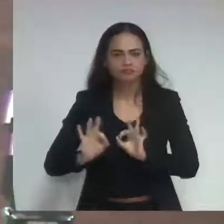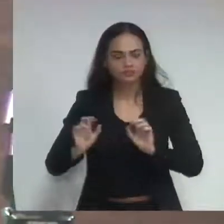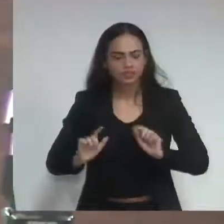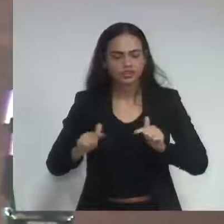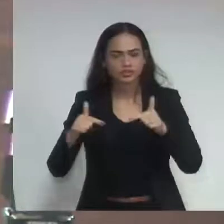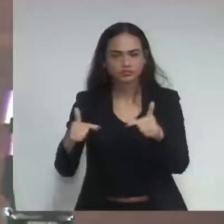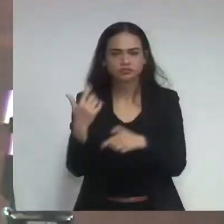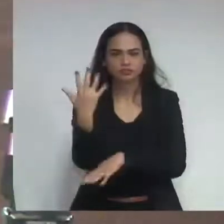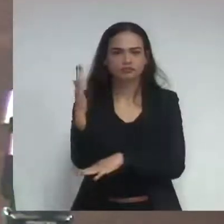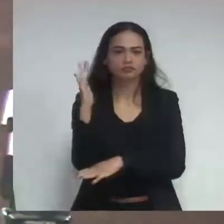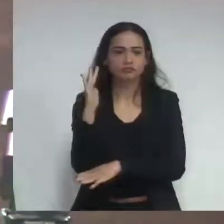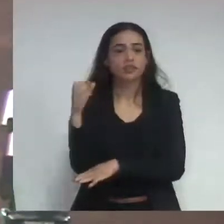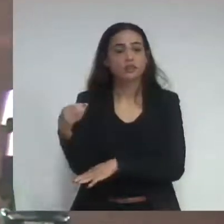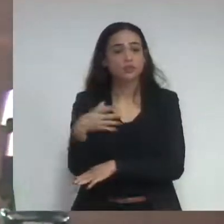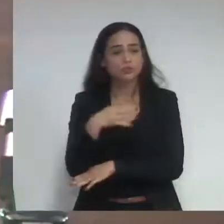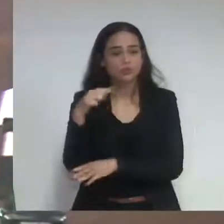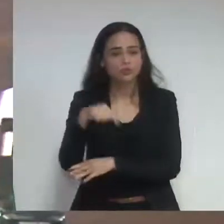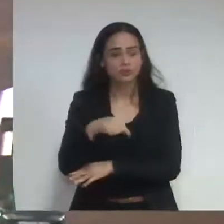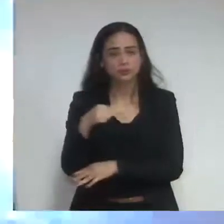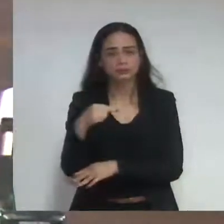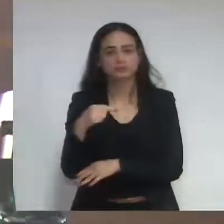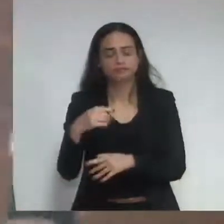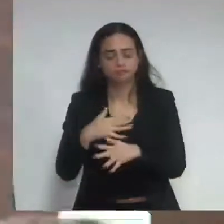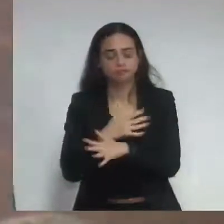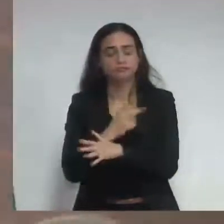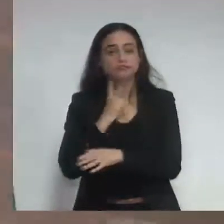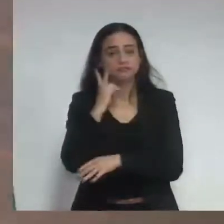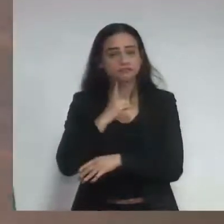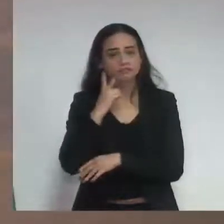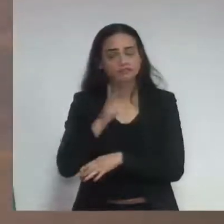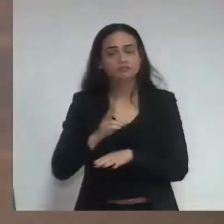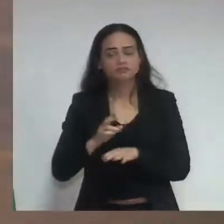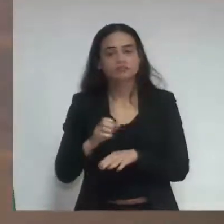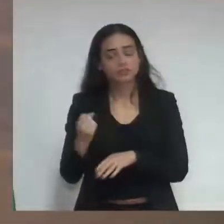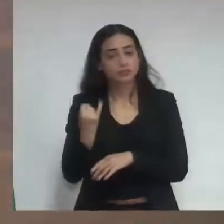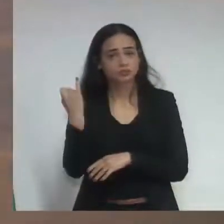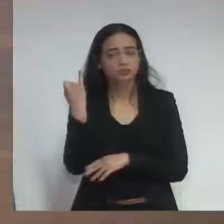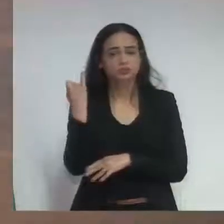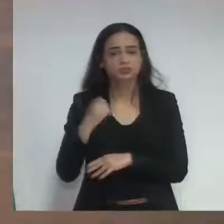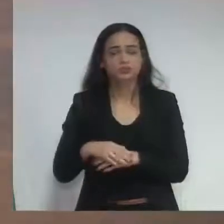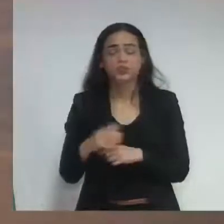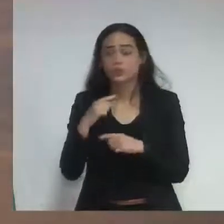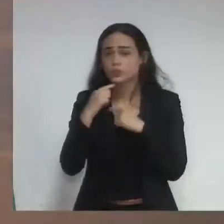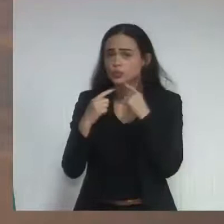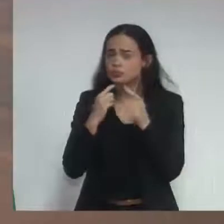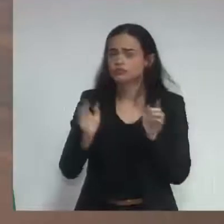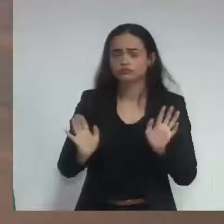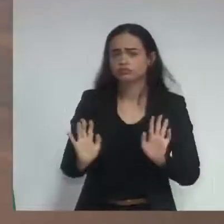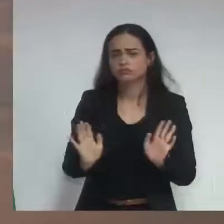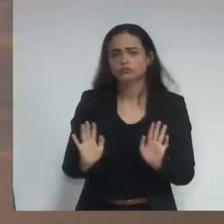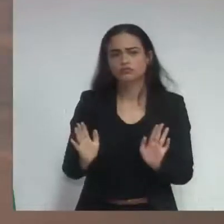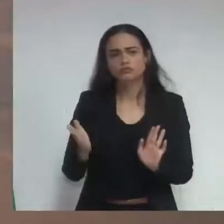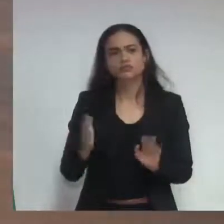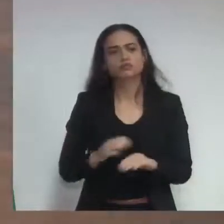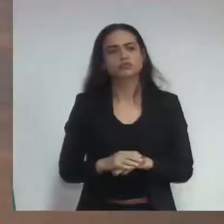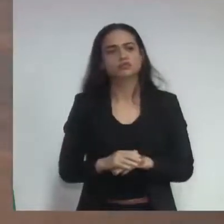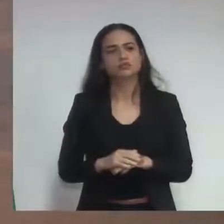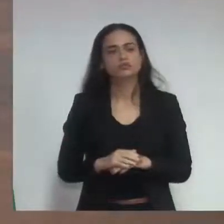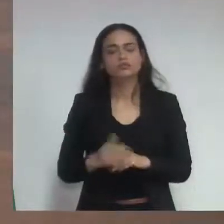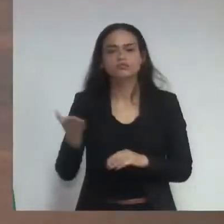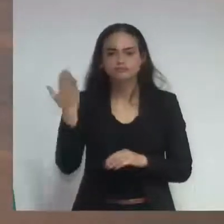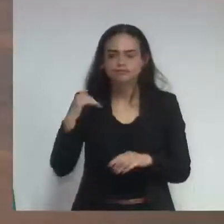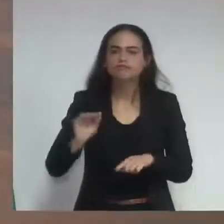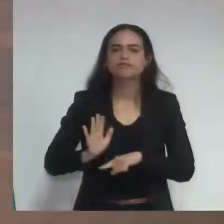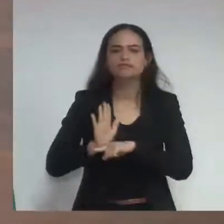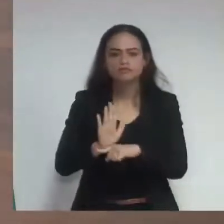é uma coisa nova para a cidade e positiva, né, não há dúvida em relação a isso. Inclusive, fiz questão de